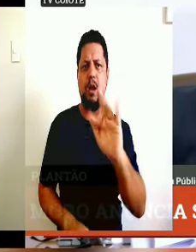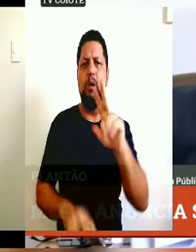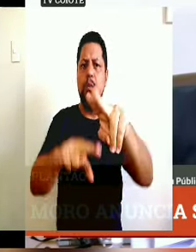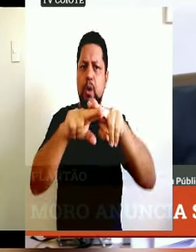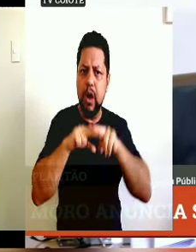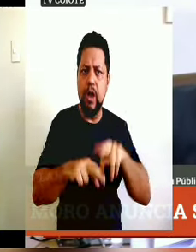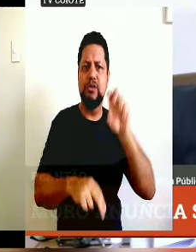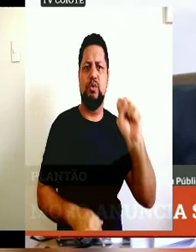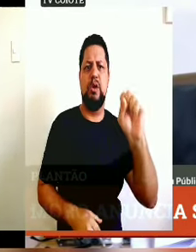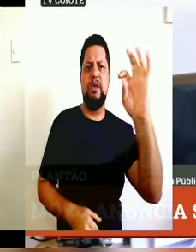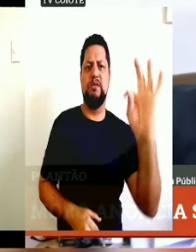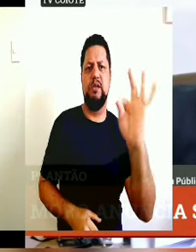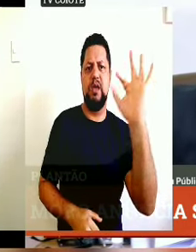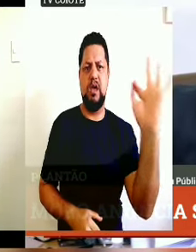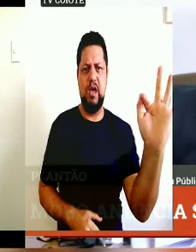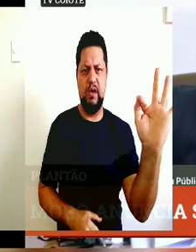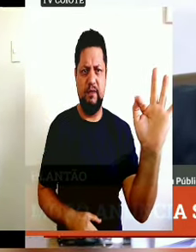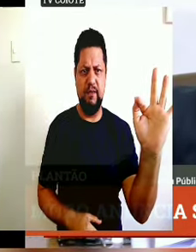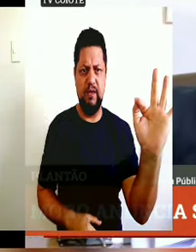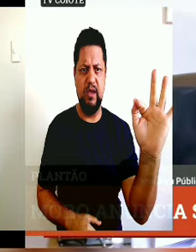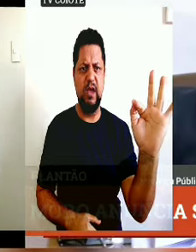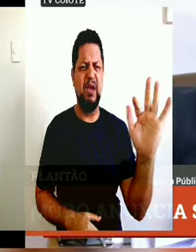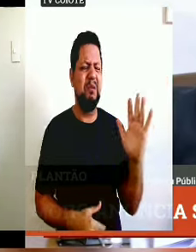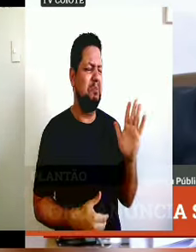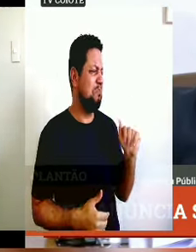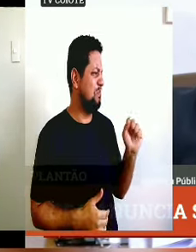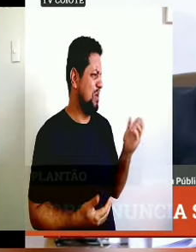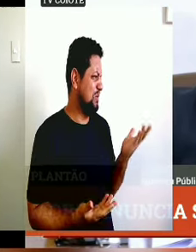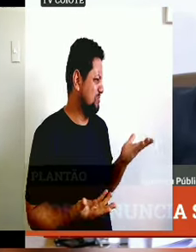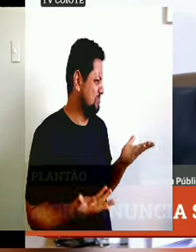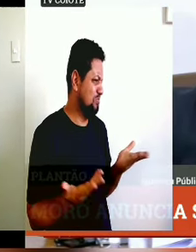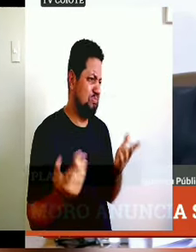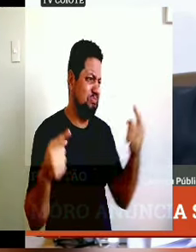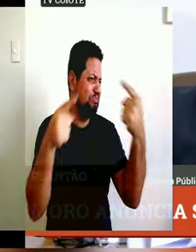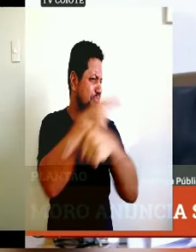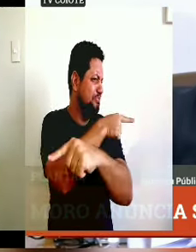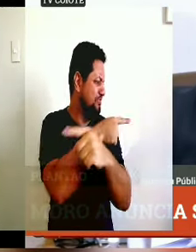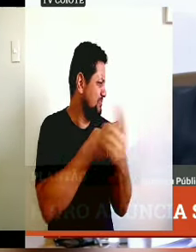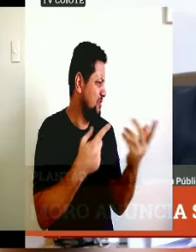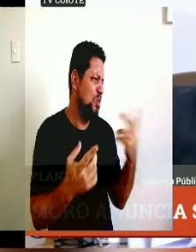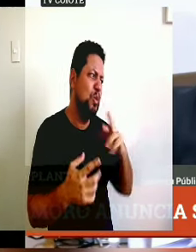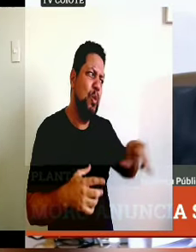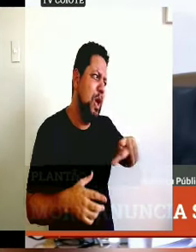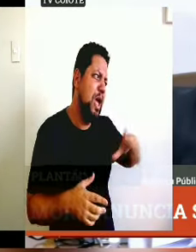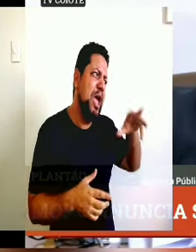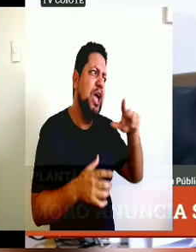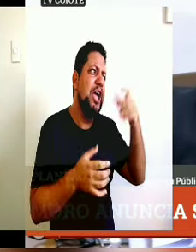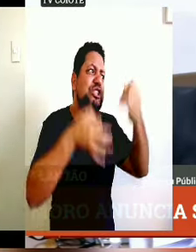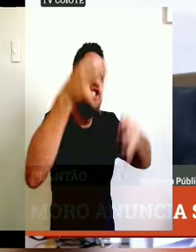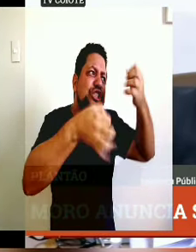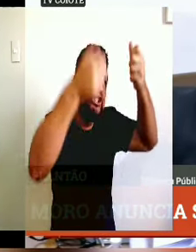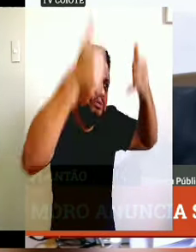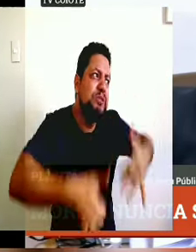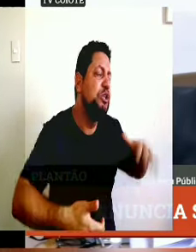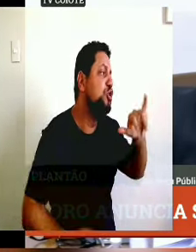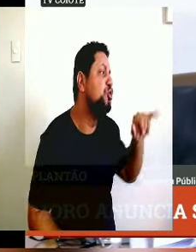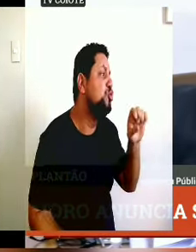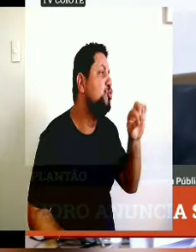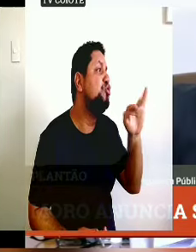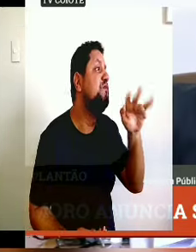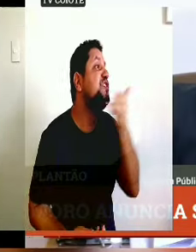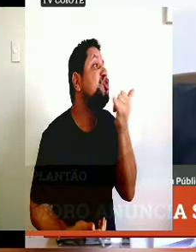Também não é uma razão que que justifique a substituição, até algo